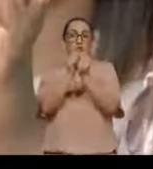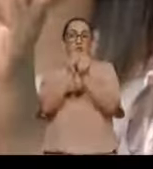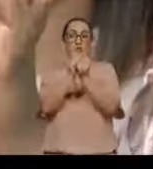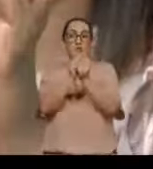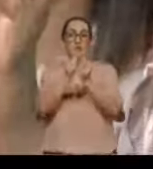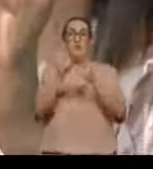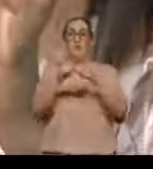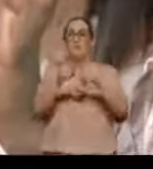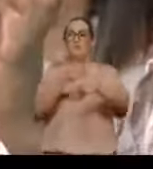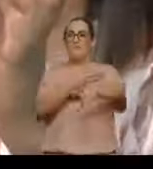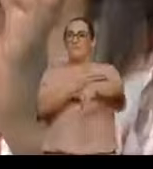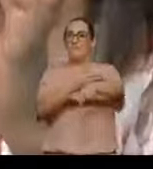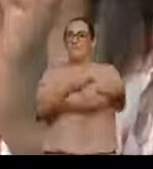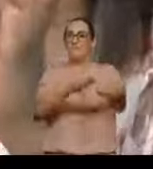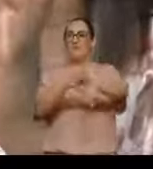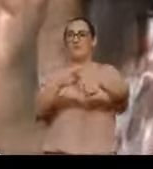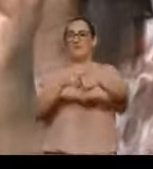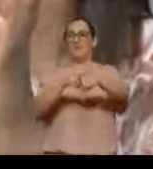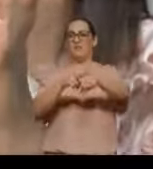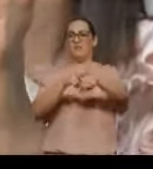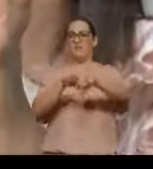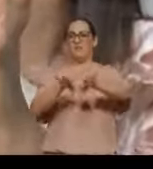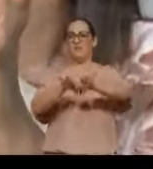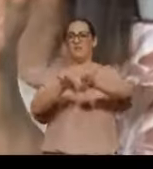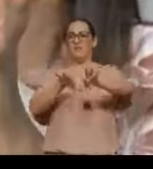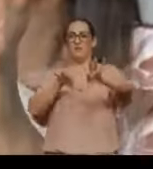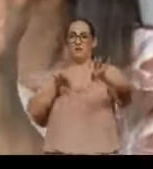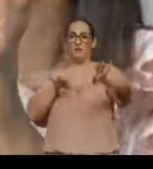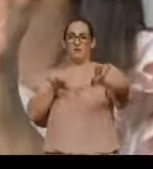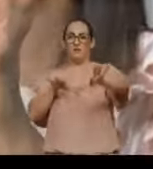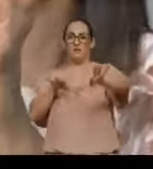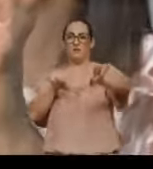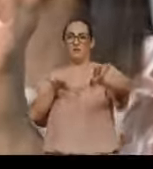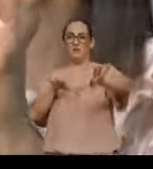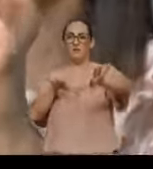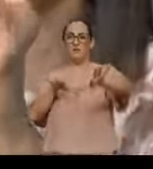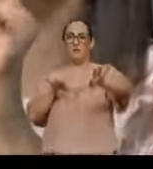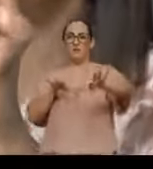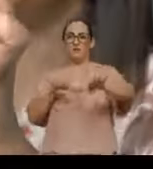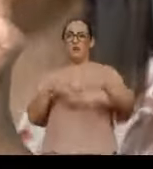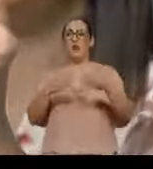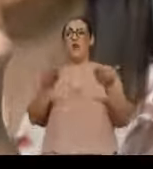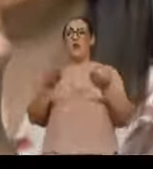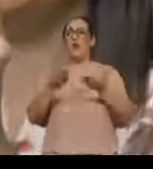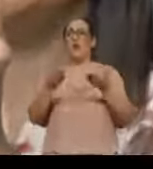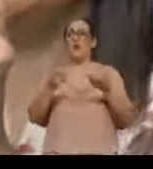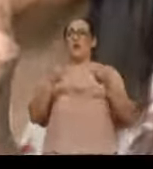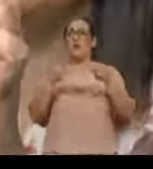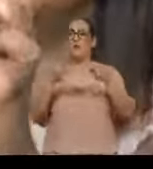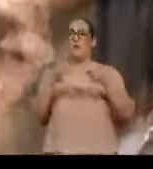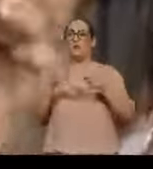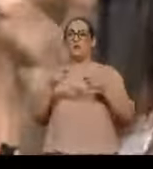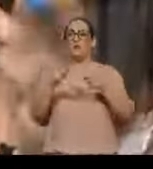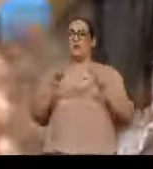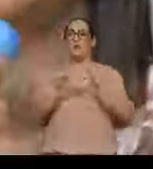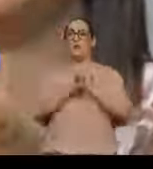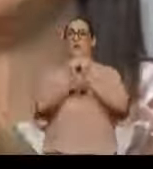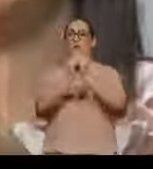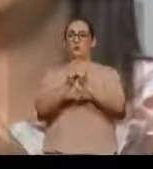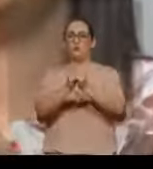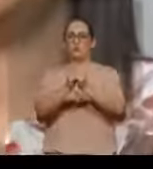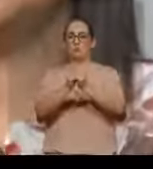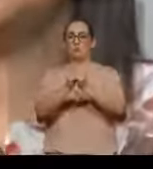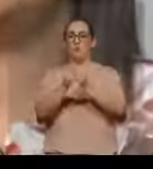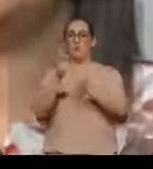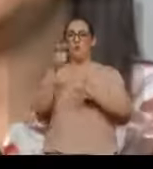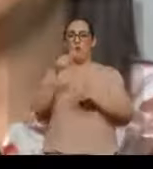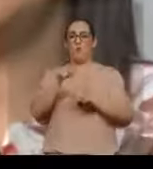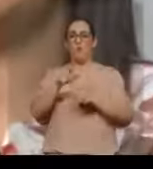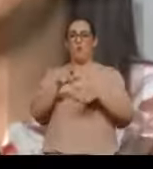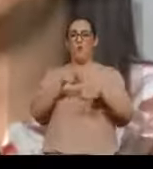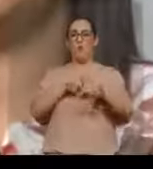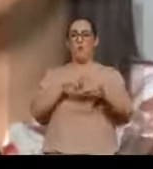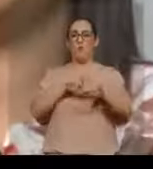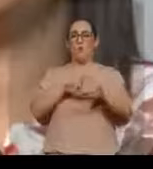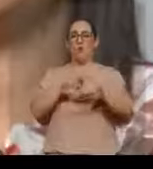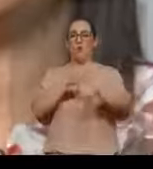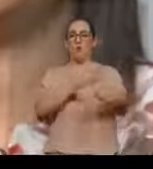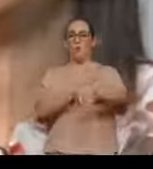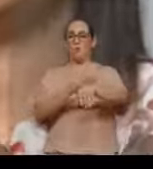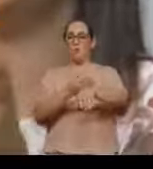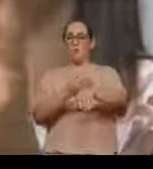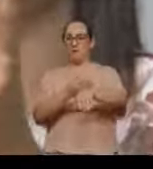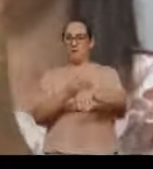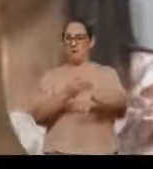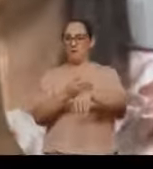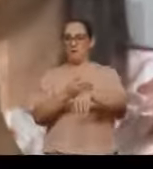vendo? Ah, Débora, então junta agora a verde e a branca para ver o que acontece. Então, vamos juntar a verde e a branca.